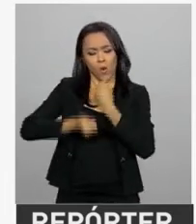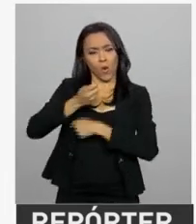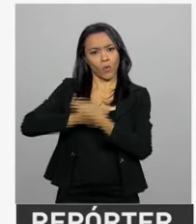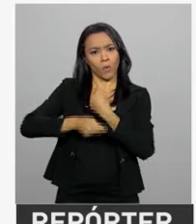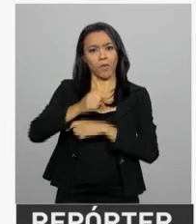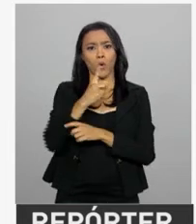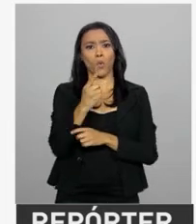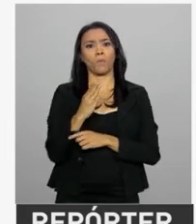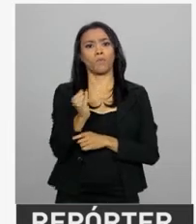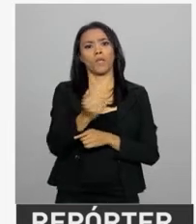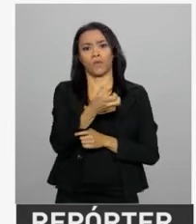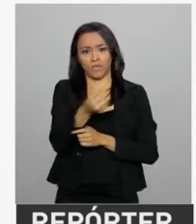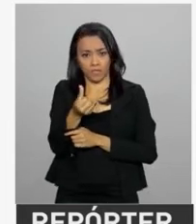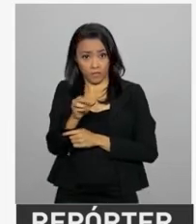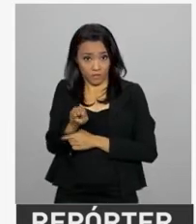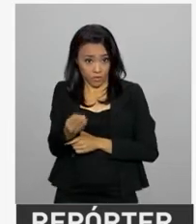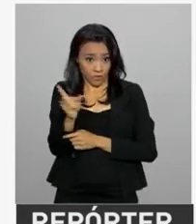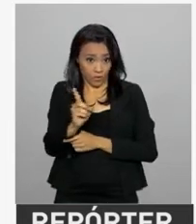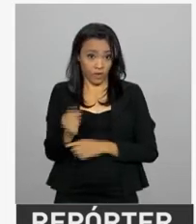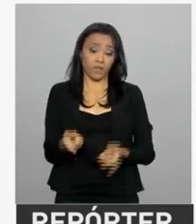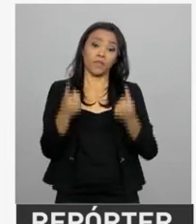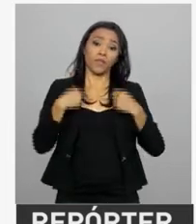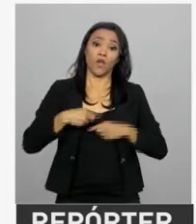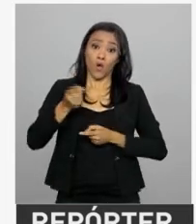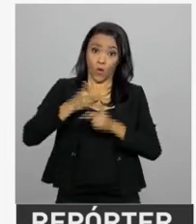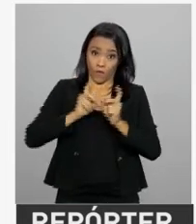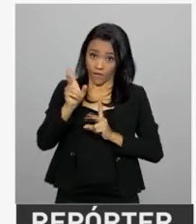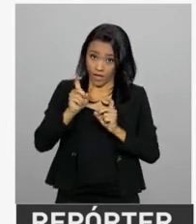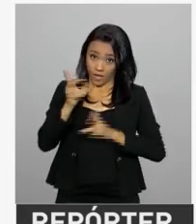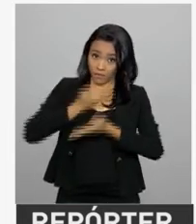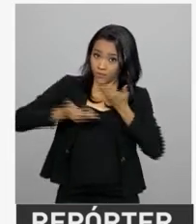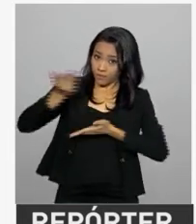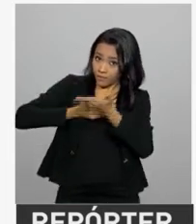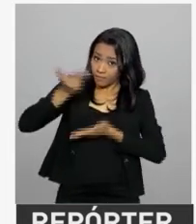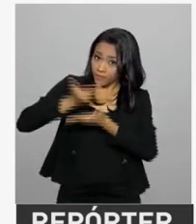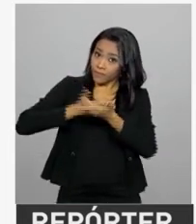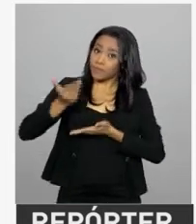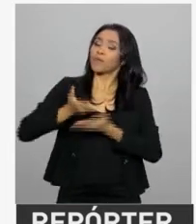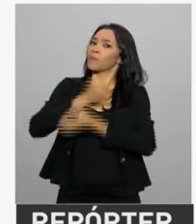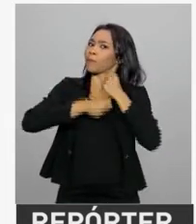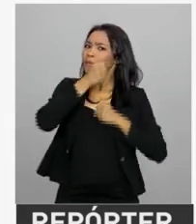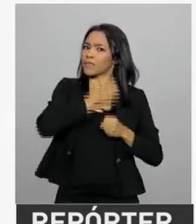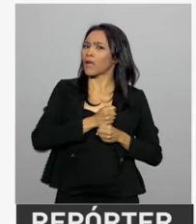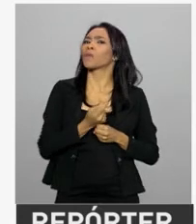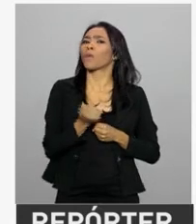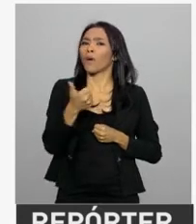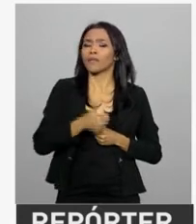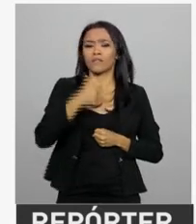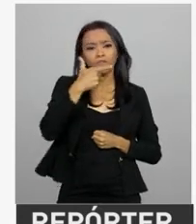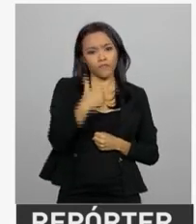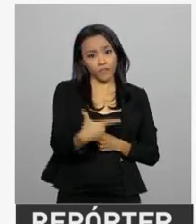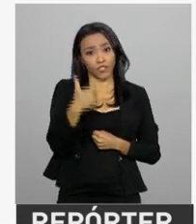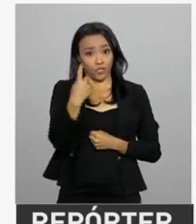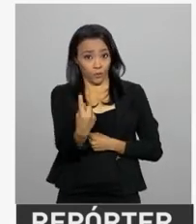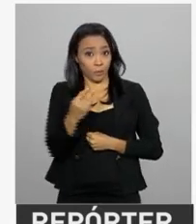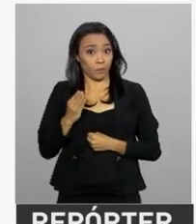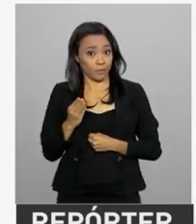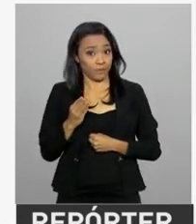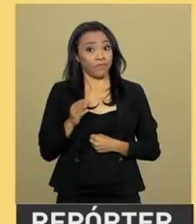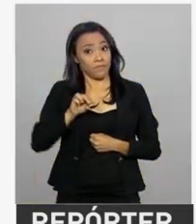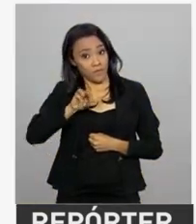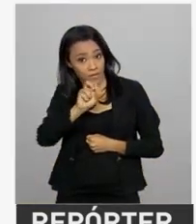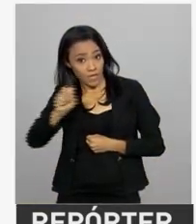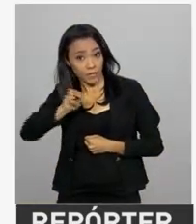de US$1,6 bilhão. O comércio entre Brasil e Cabo Verde movimentou, no ano passado, quase